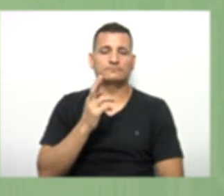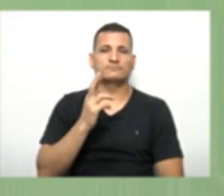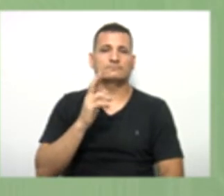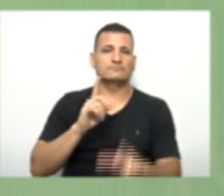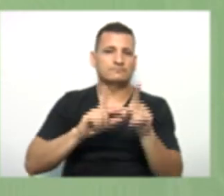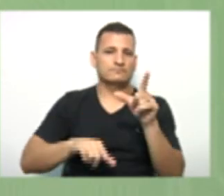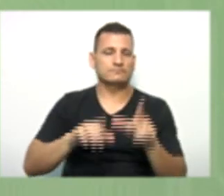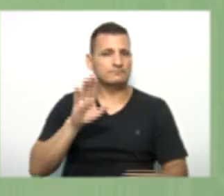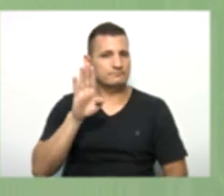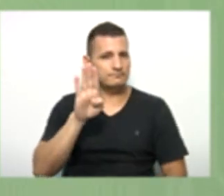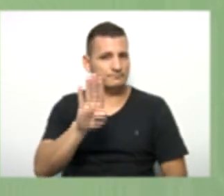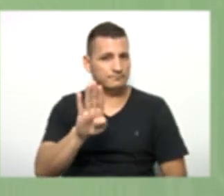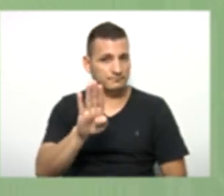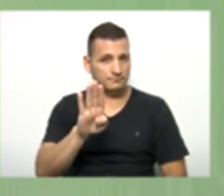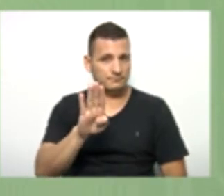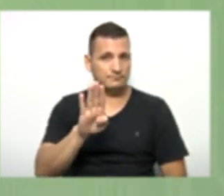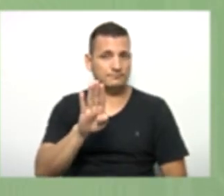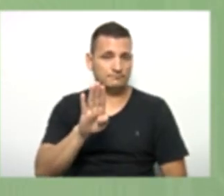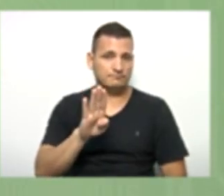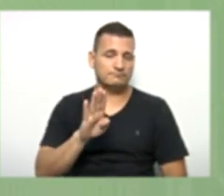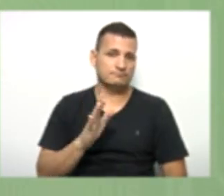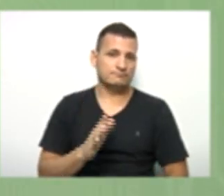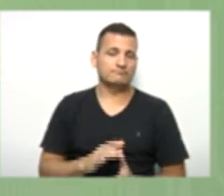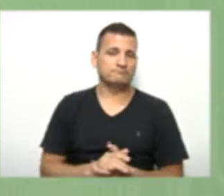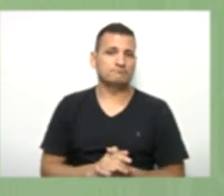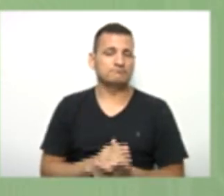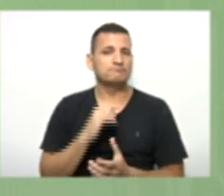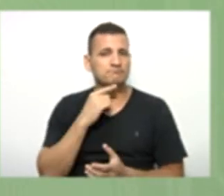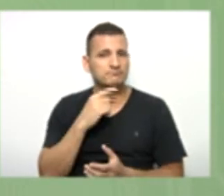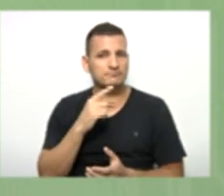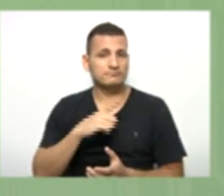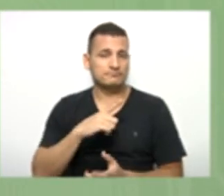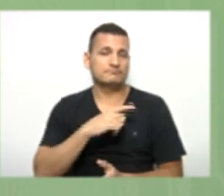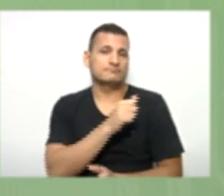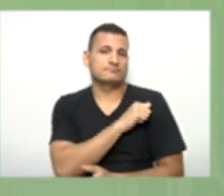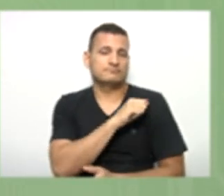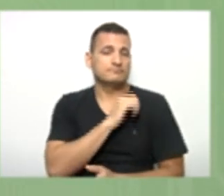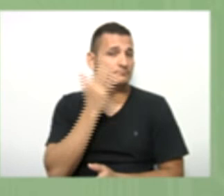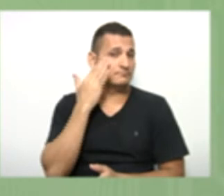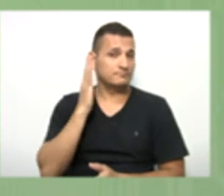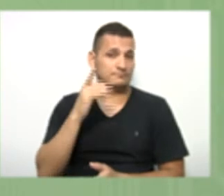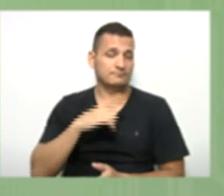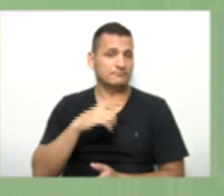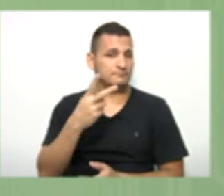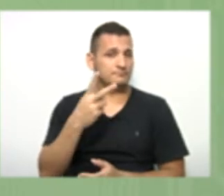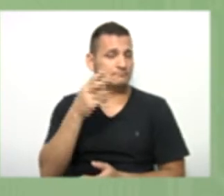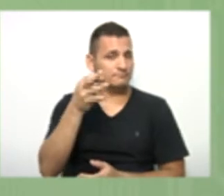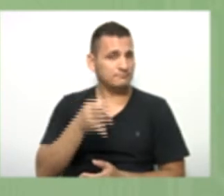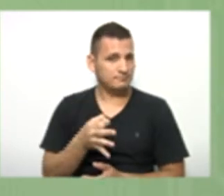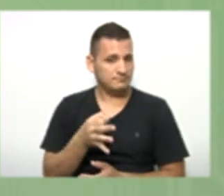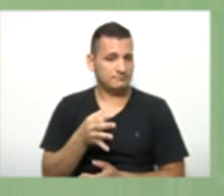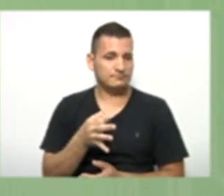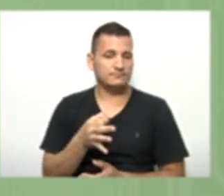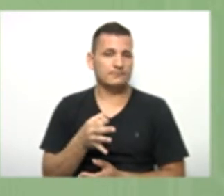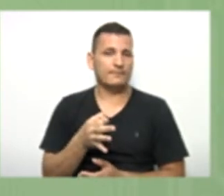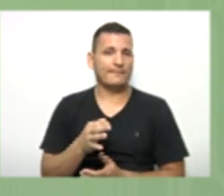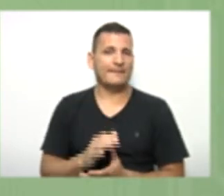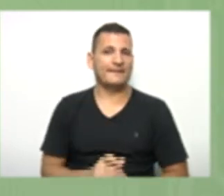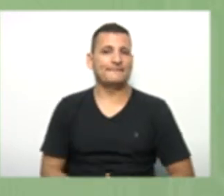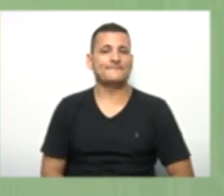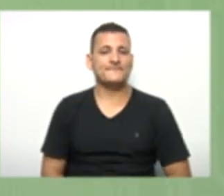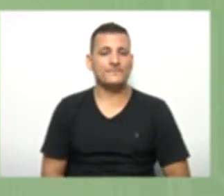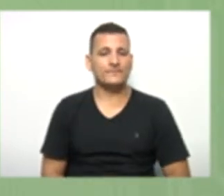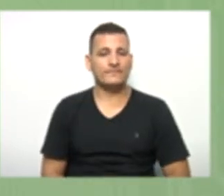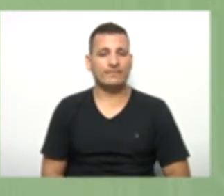pessoal estão com dúvida, professora, porque nós já sabemos que tem duas corretas. Tem nós duas estamos corretas. Aqui com 3 alternativas. Vamos ver quem foi